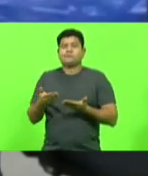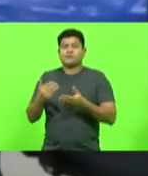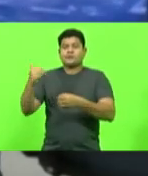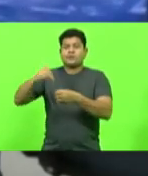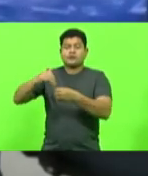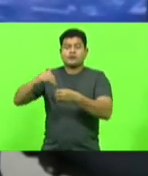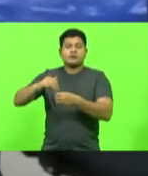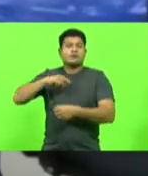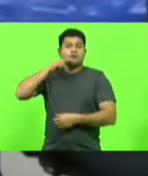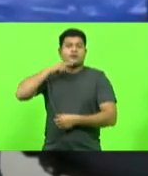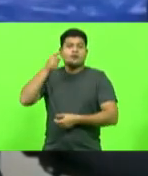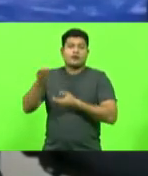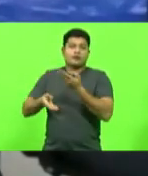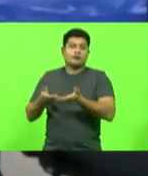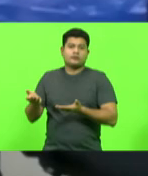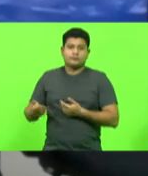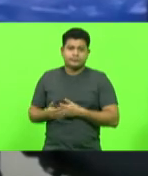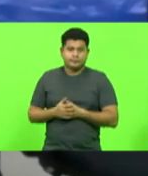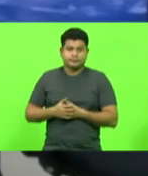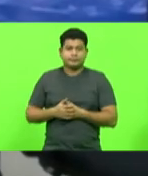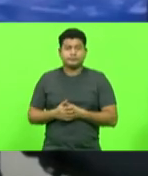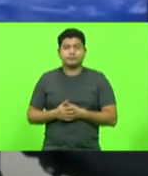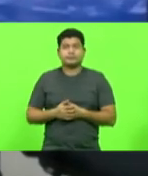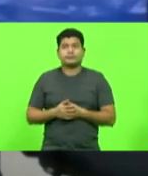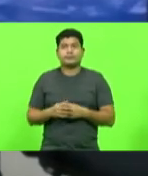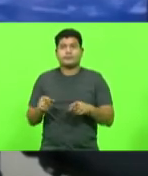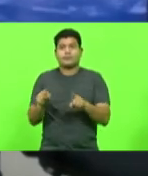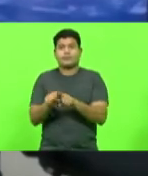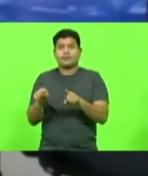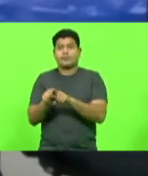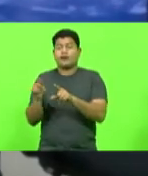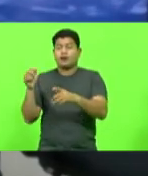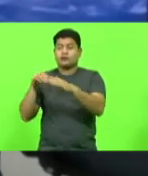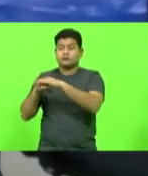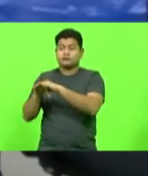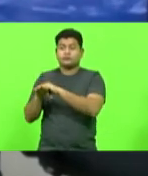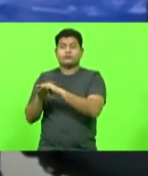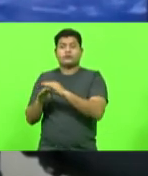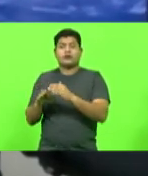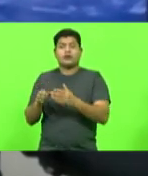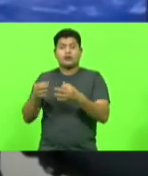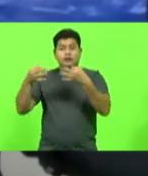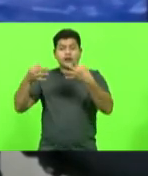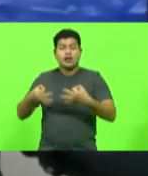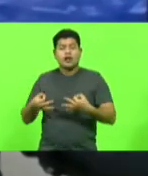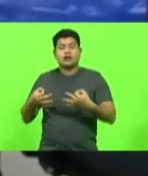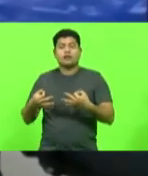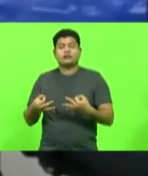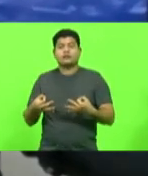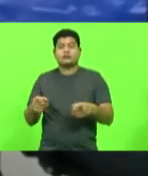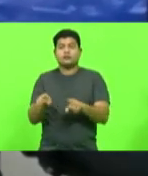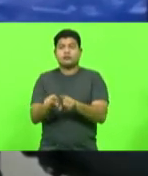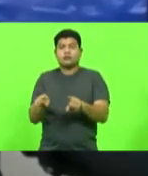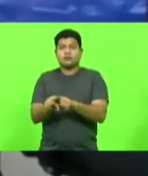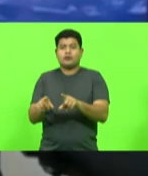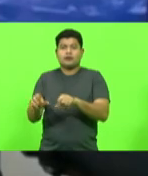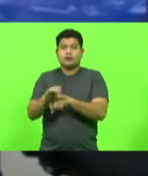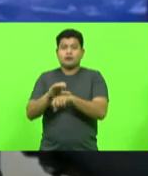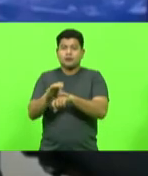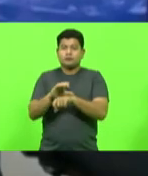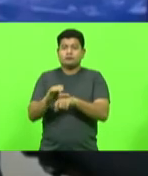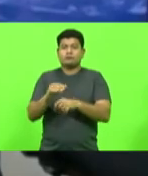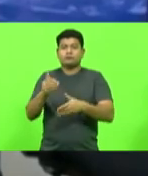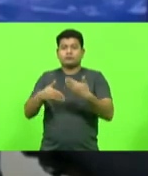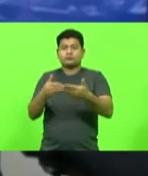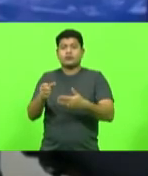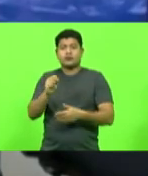atender. E aí a questão do fundo regular e automático, a operacionalização do Capacita Suas. Se nós formos avaliar,